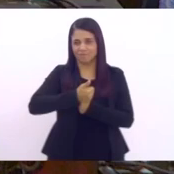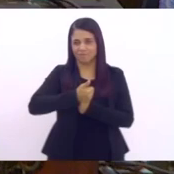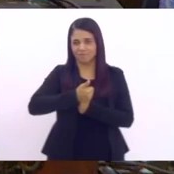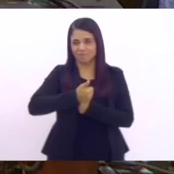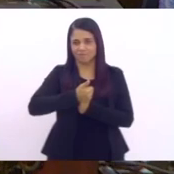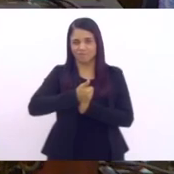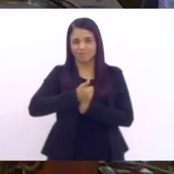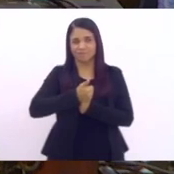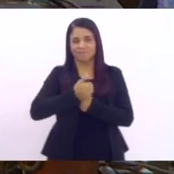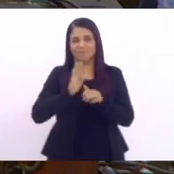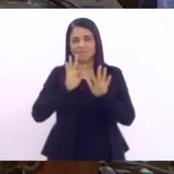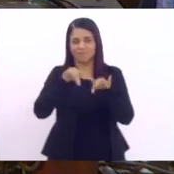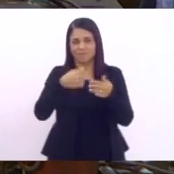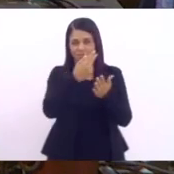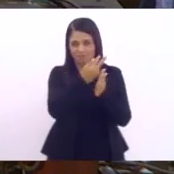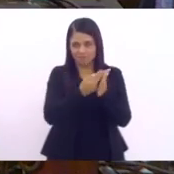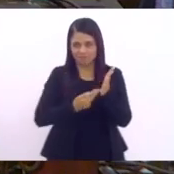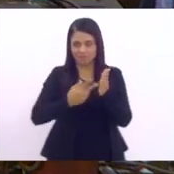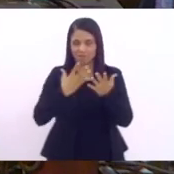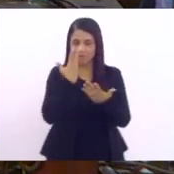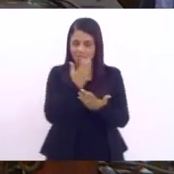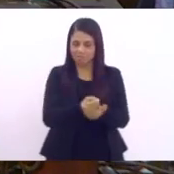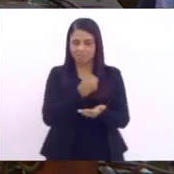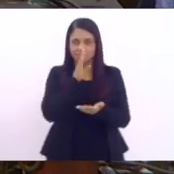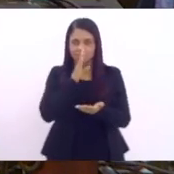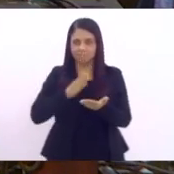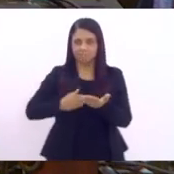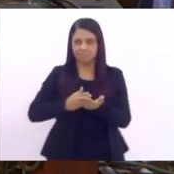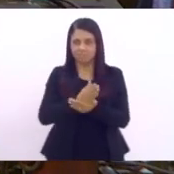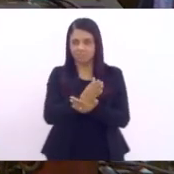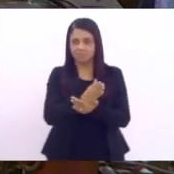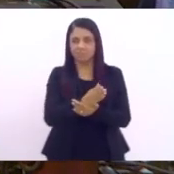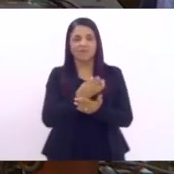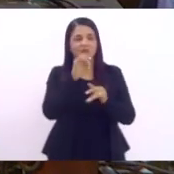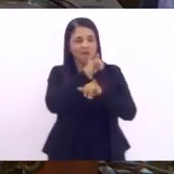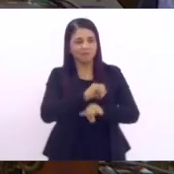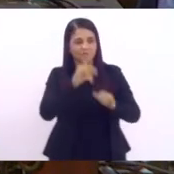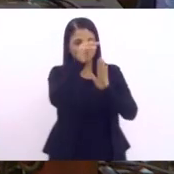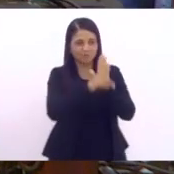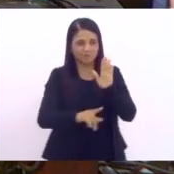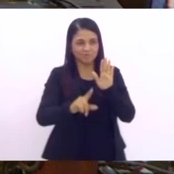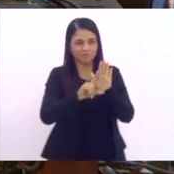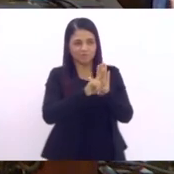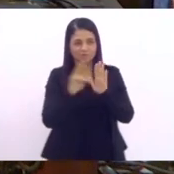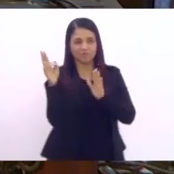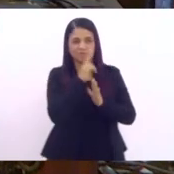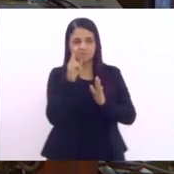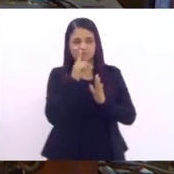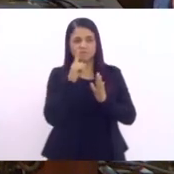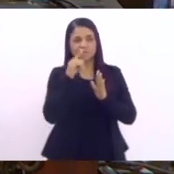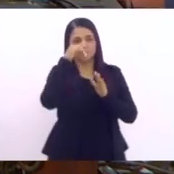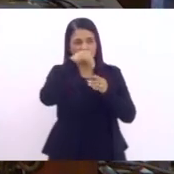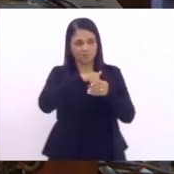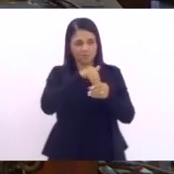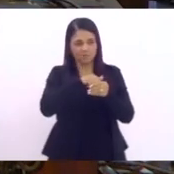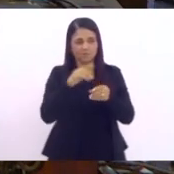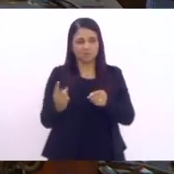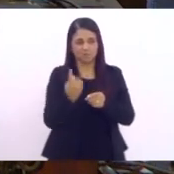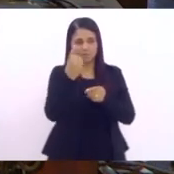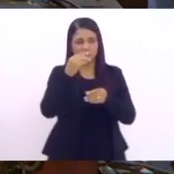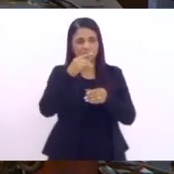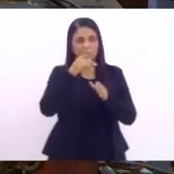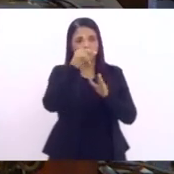permaneçam como estão. Aprovado, vai ao torno. Anuncio. Em regime de urgência, em votação, discussão única, projeto de lei 1908